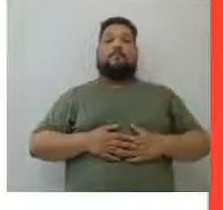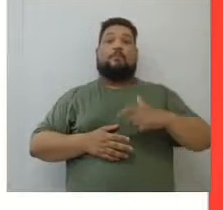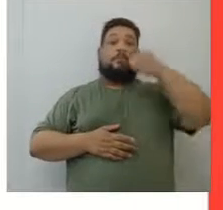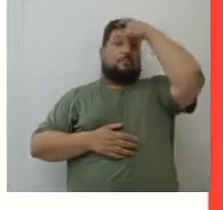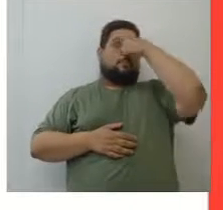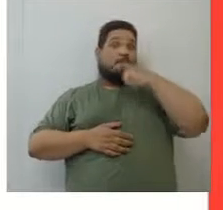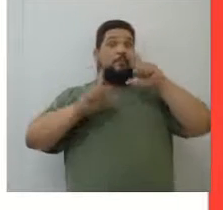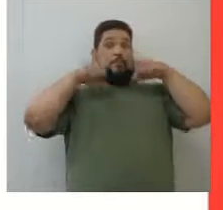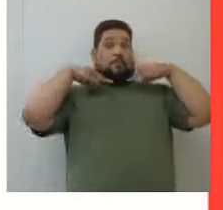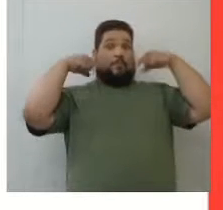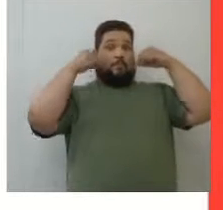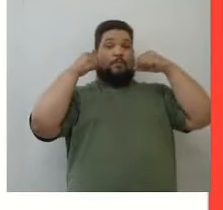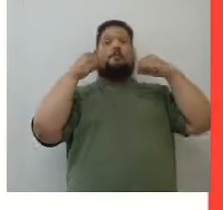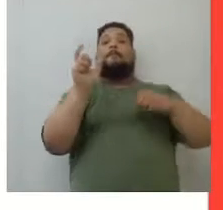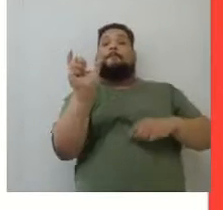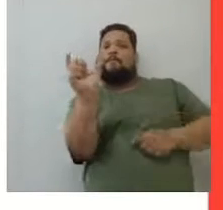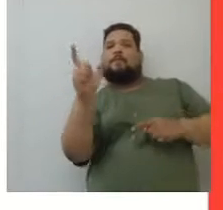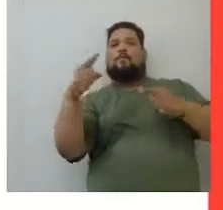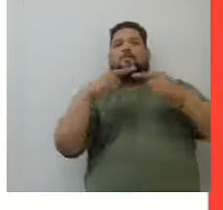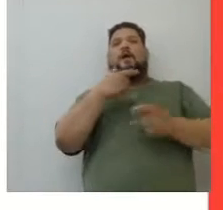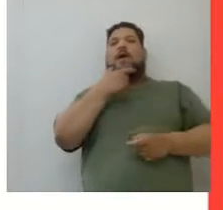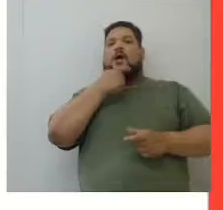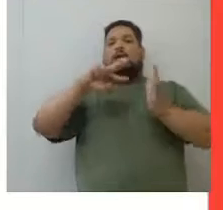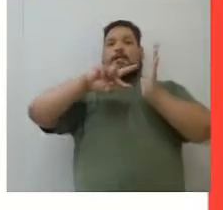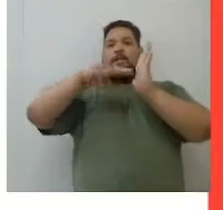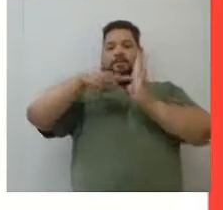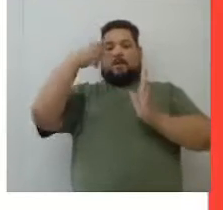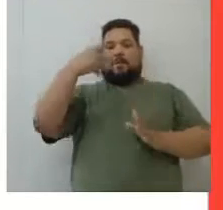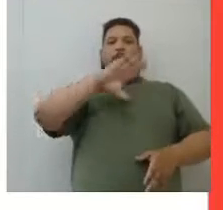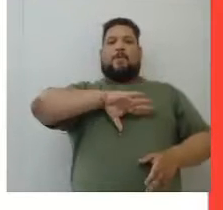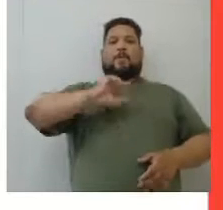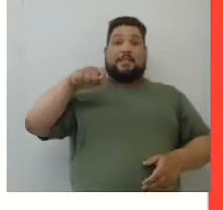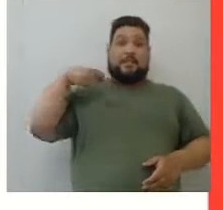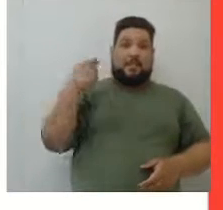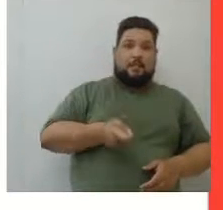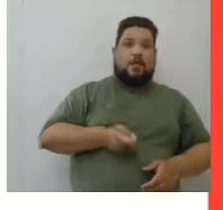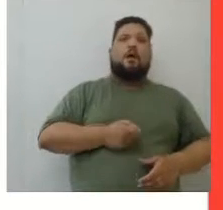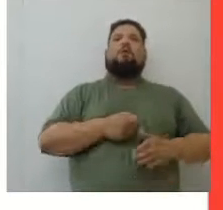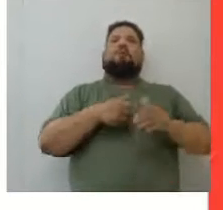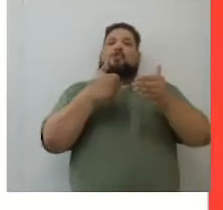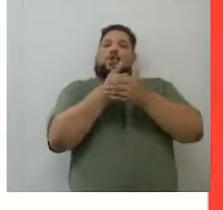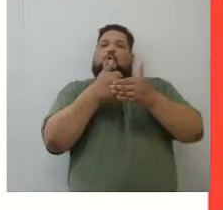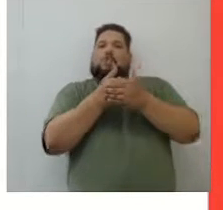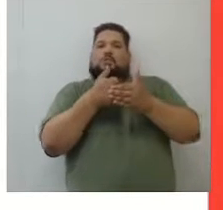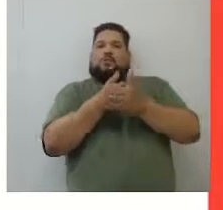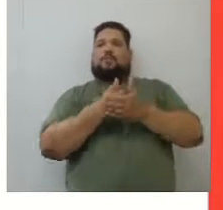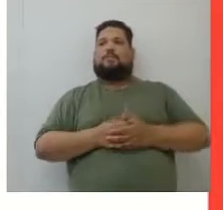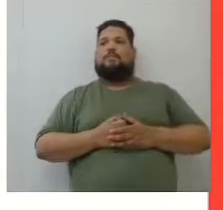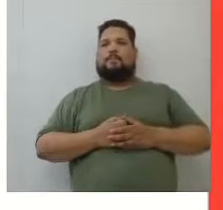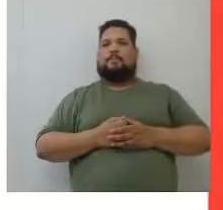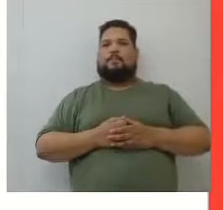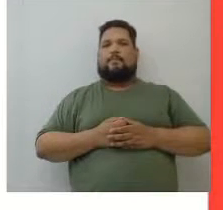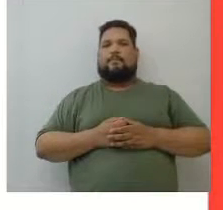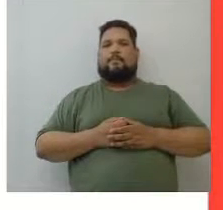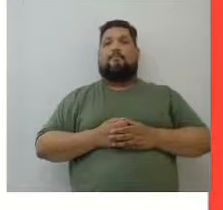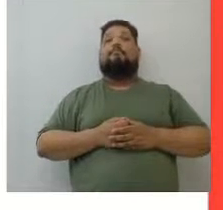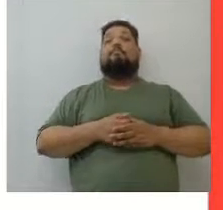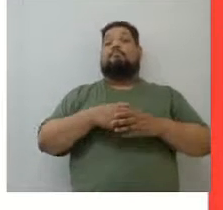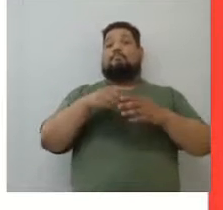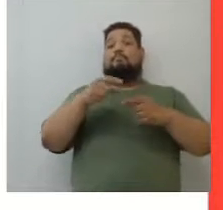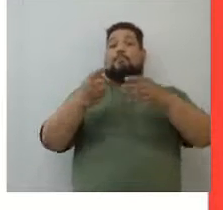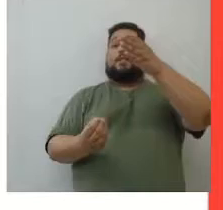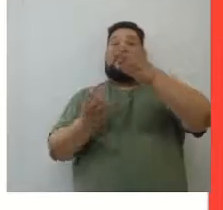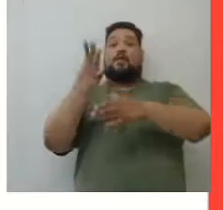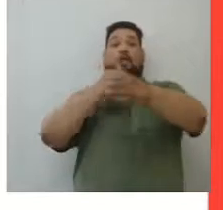a palavra de origem inglesa, que em português significa anônimo mesmo, tá? É um grupo que se originou em